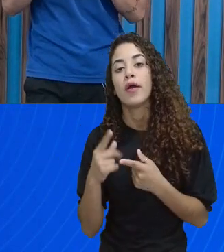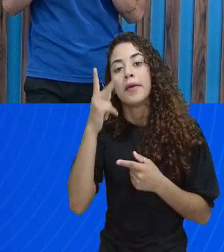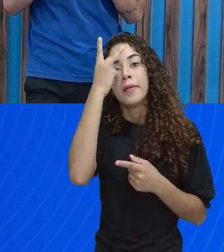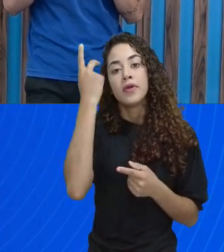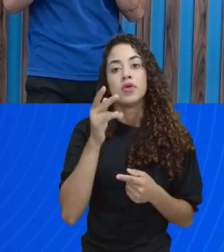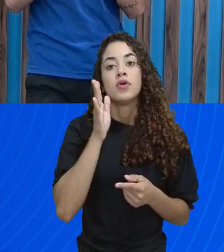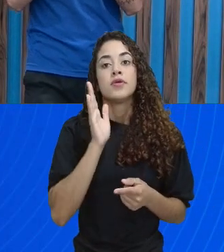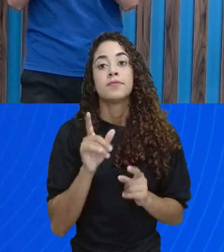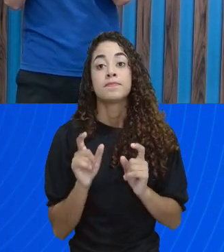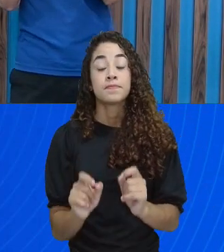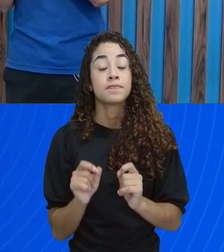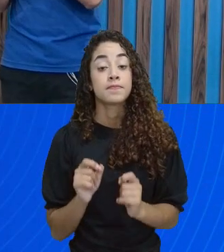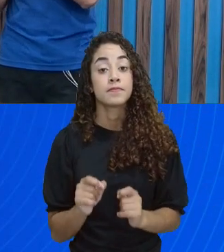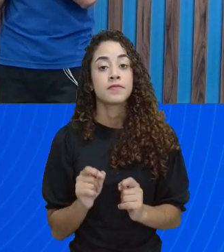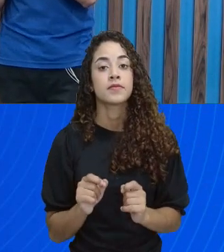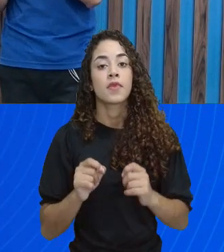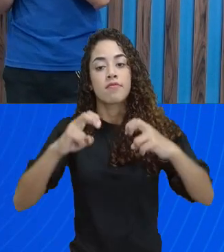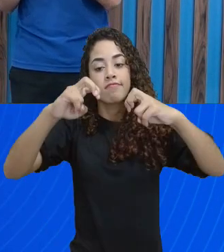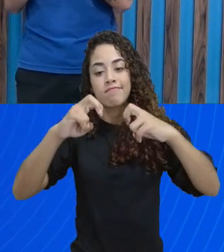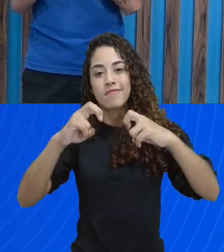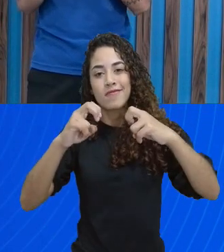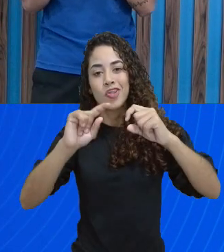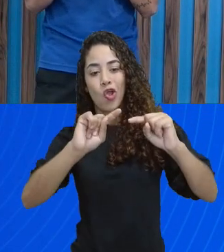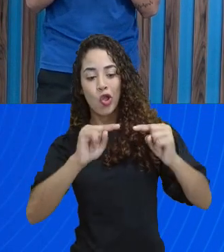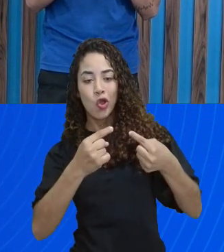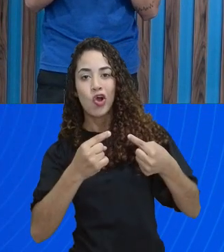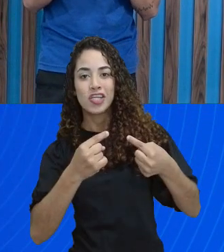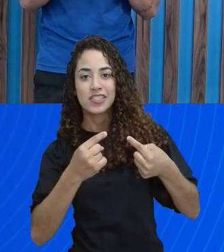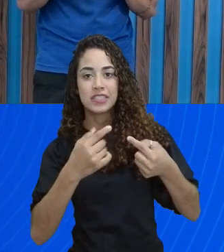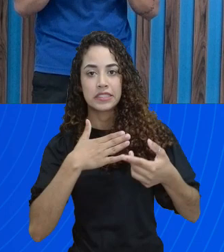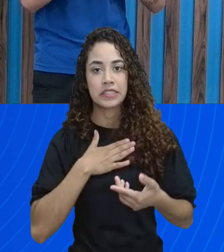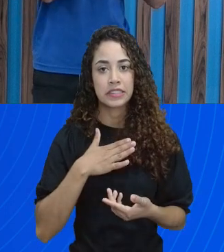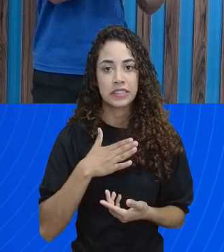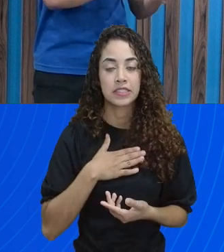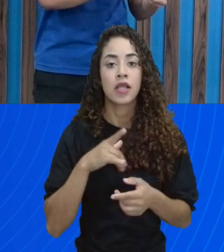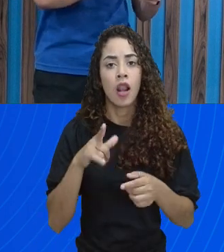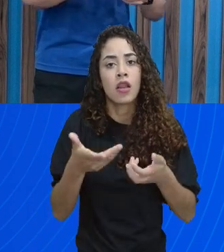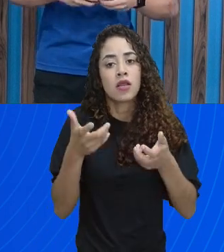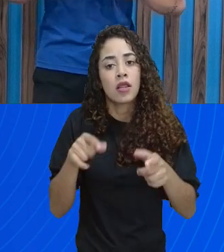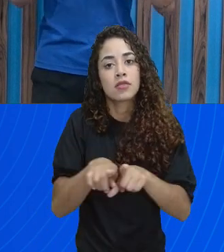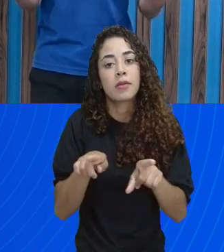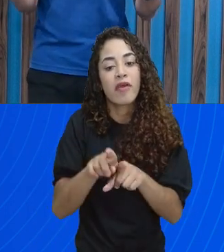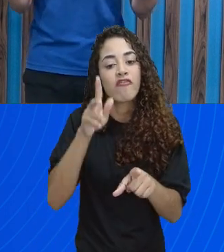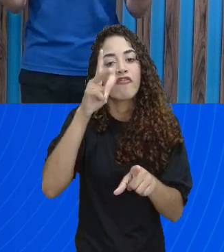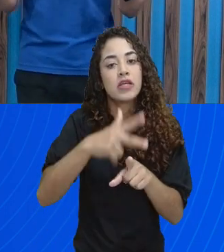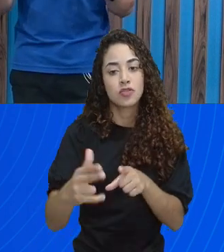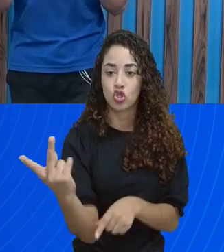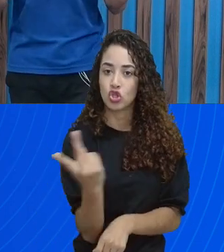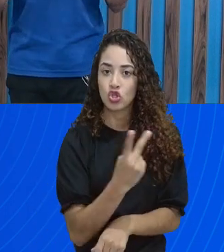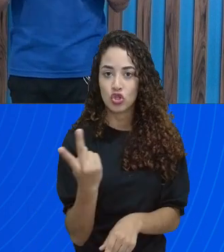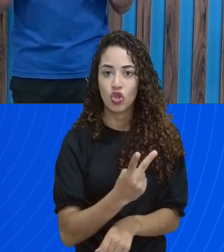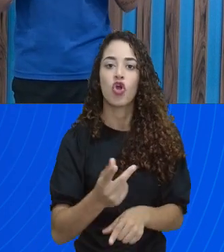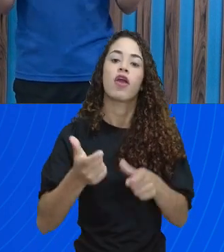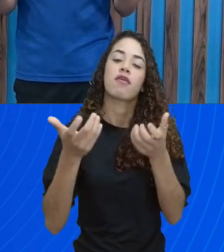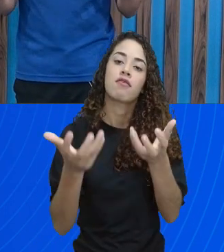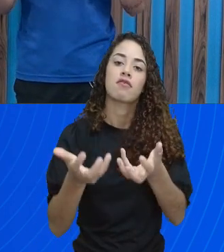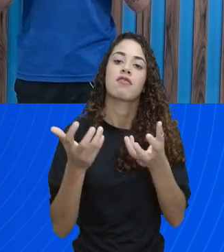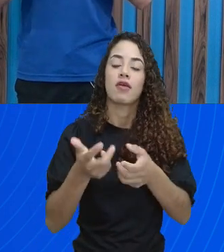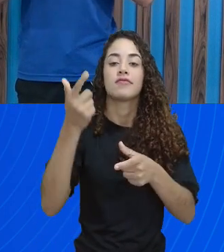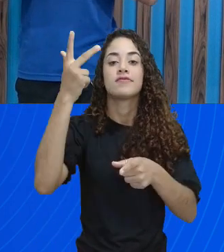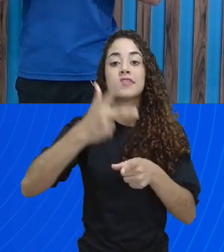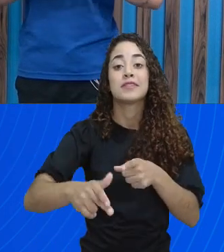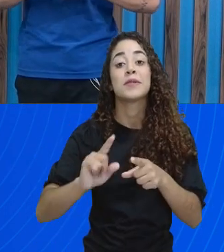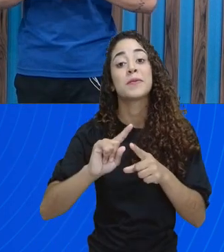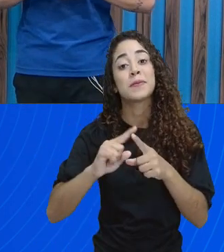ali jogando contra você, né? Ela tá querendo ali também ganhar, então os dois querem. Mas, ao mesmo tempo, vocês